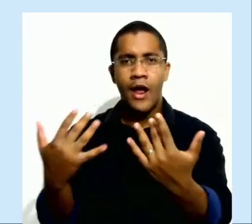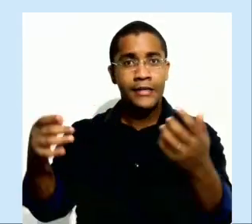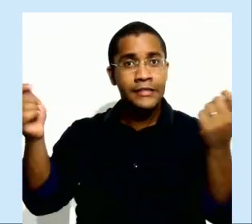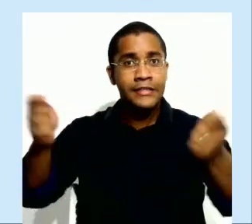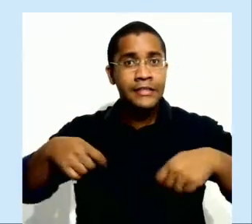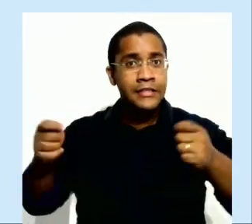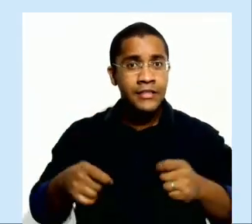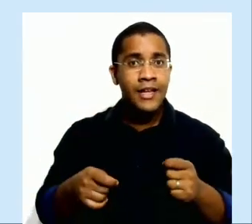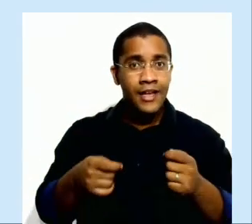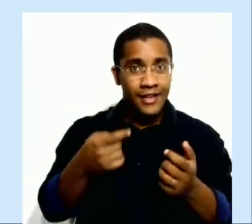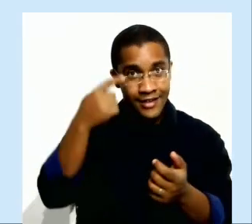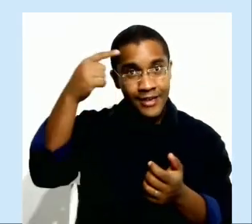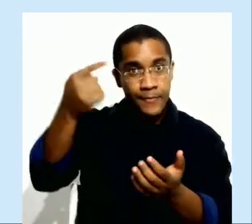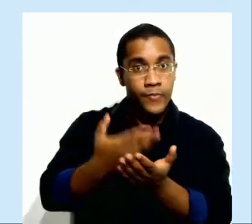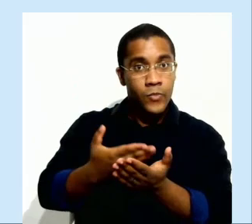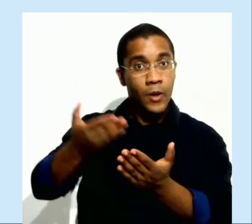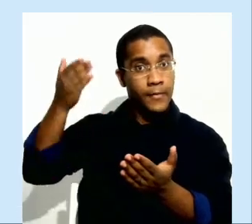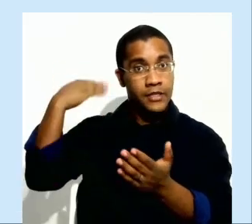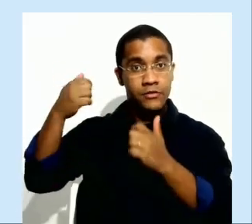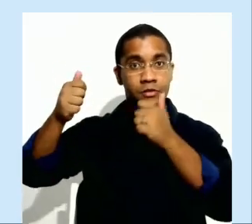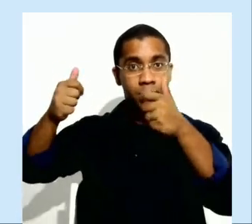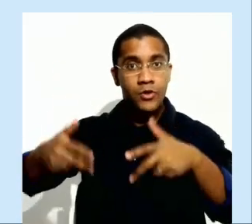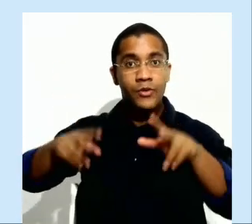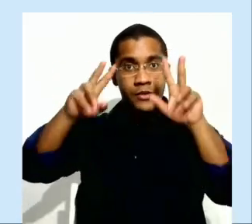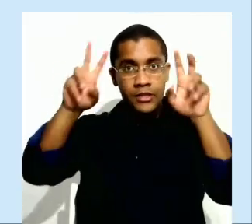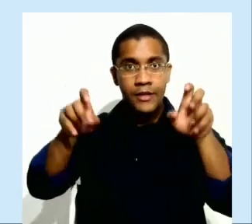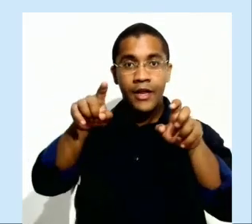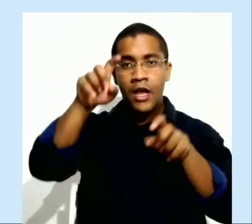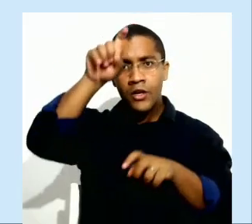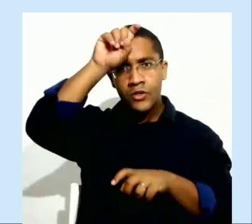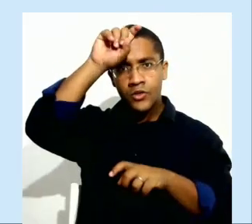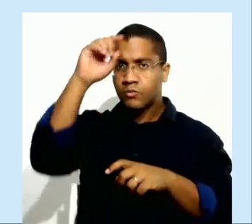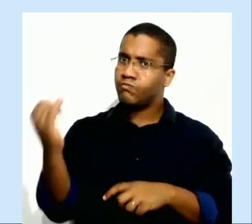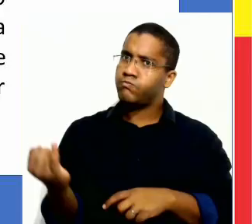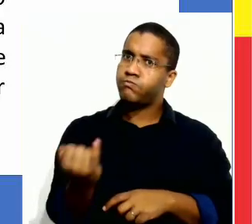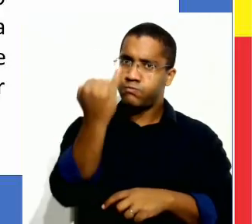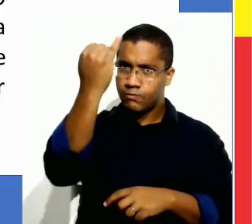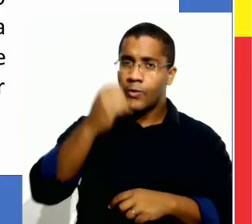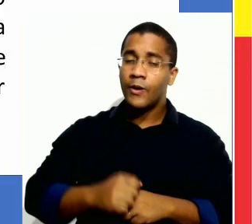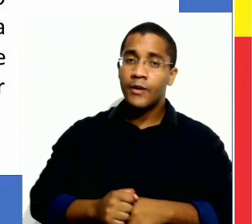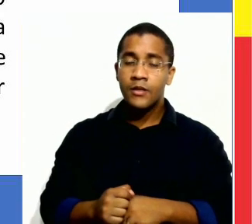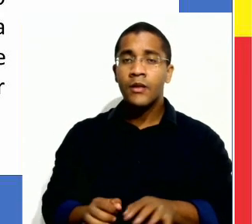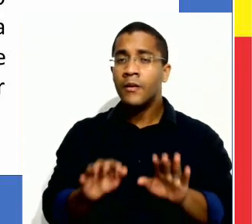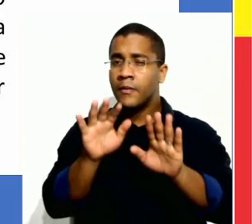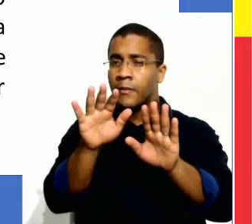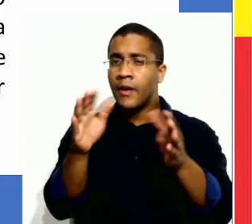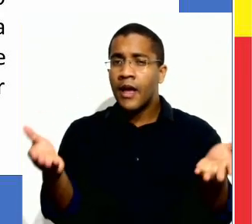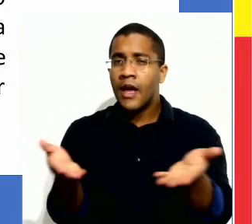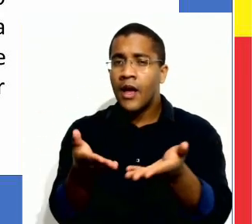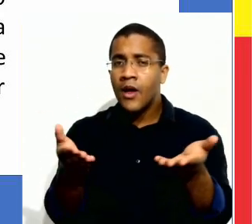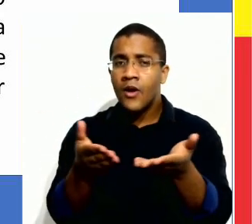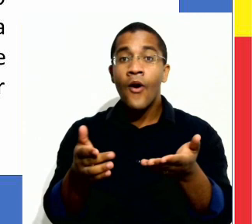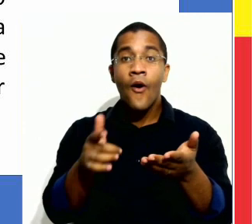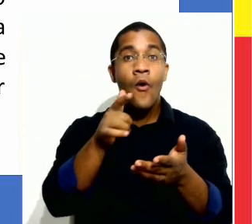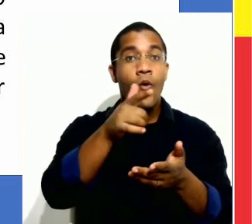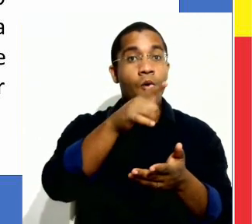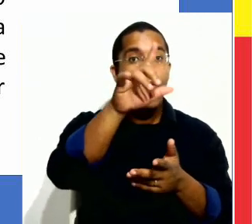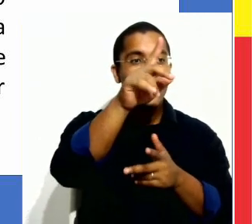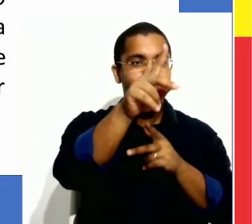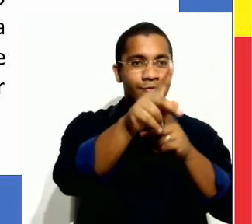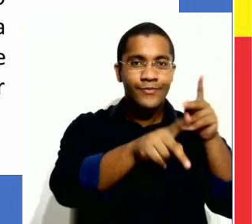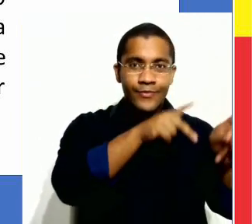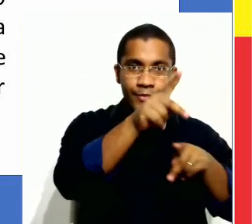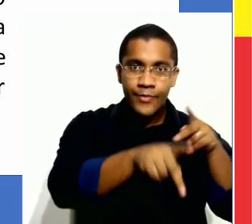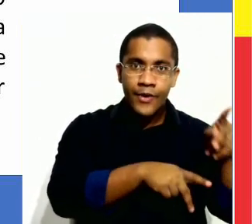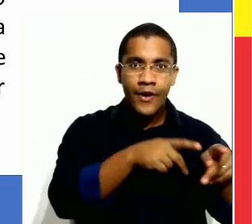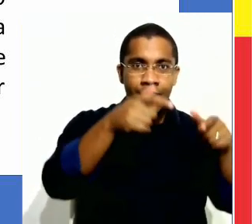aula passada sobre isso, né? A importância do Egito. E agora nós vamos entrar nos